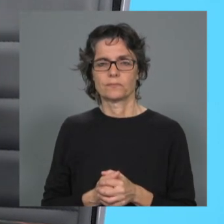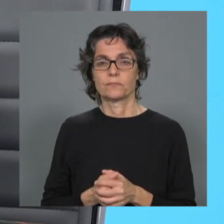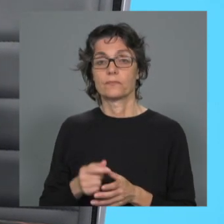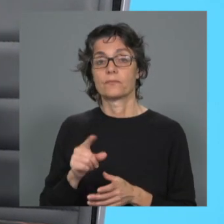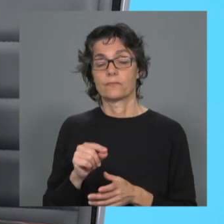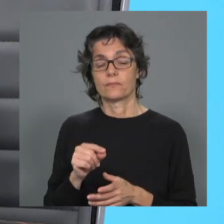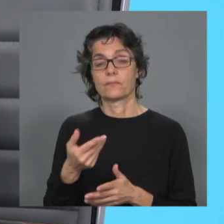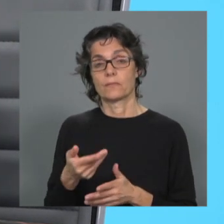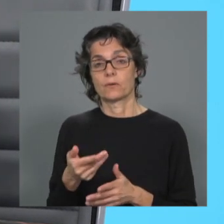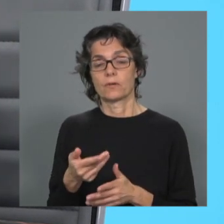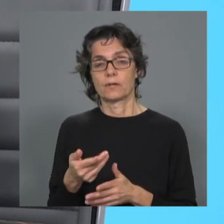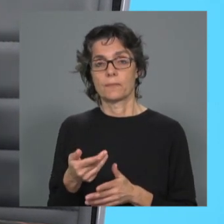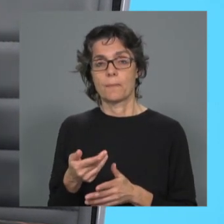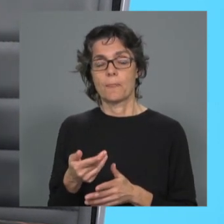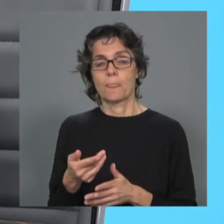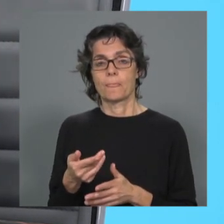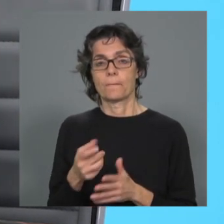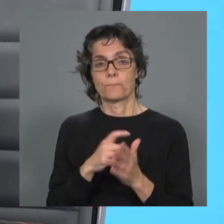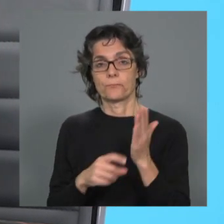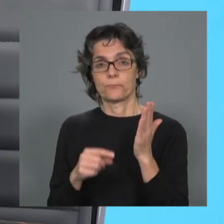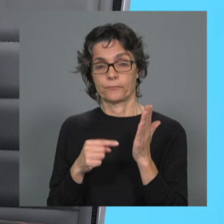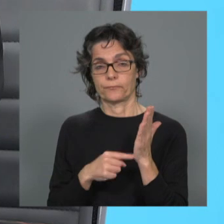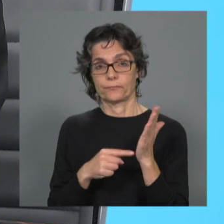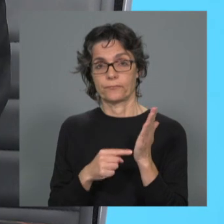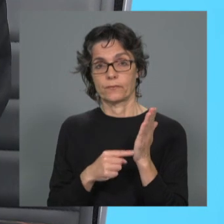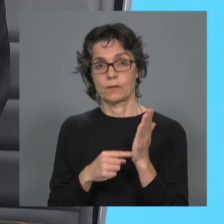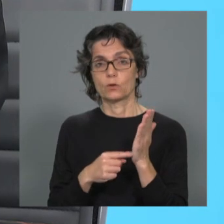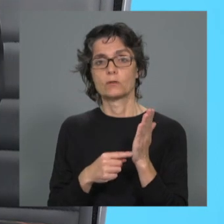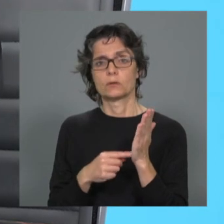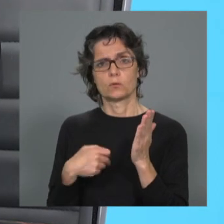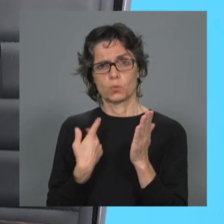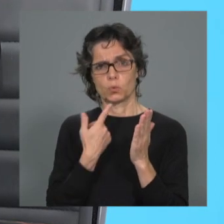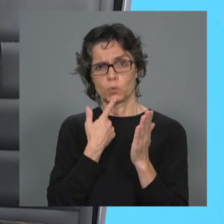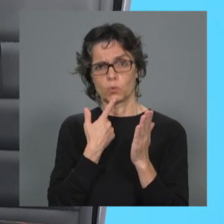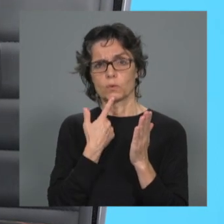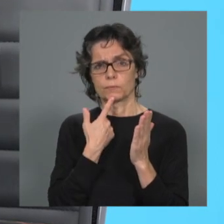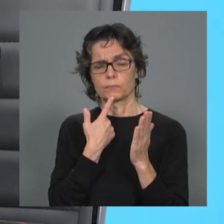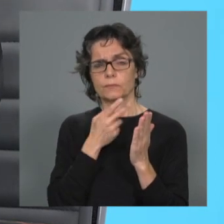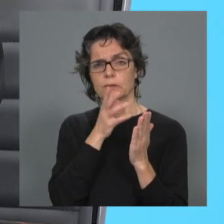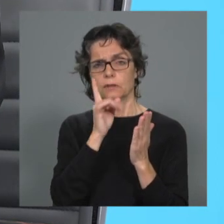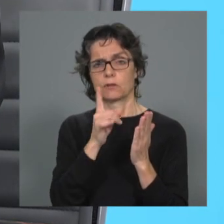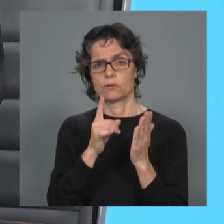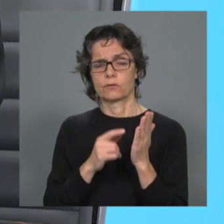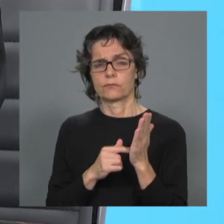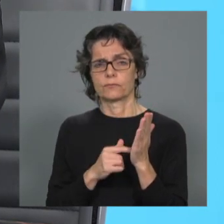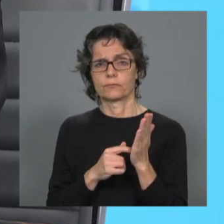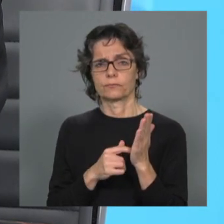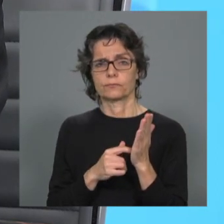porventura um capítulo dos mais ricos do Apocalipse, a dizer que